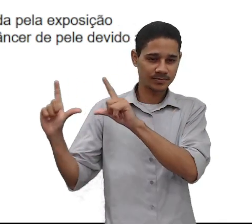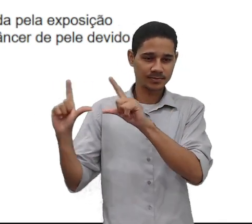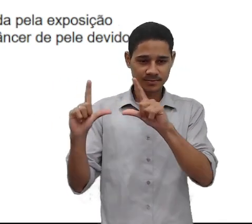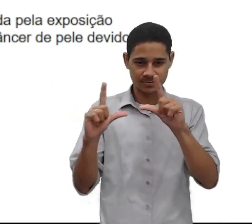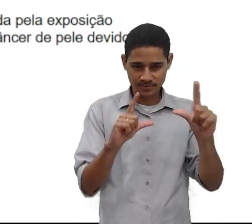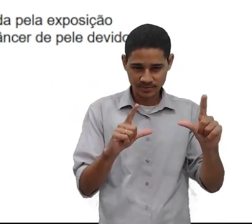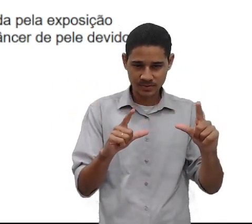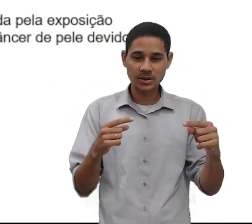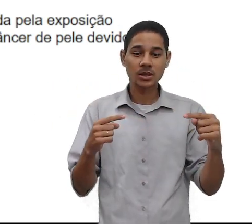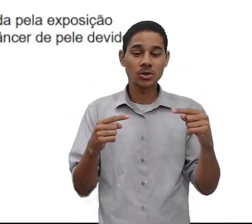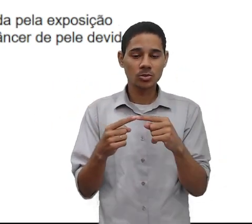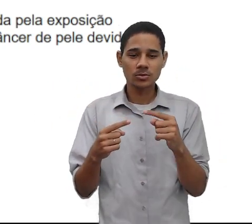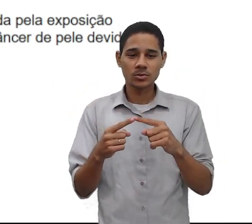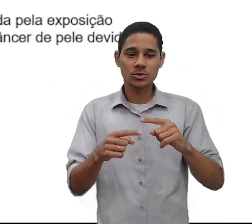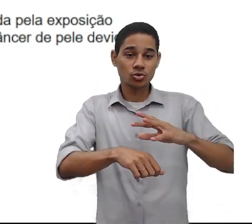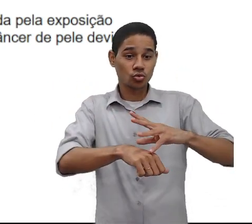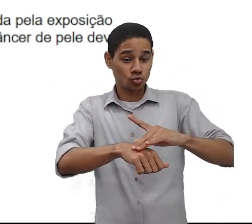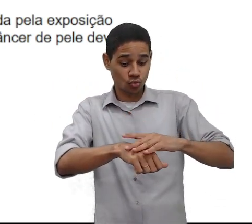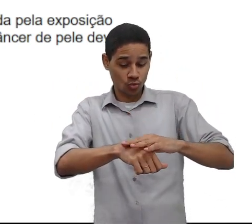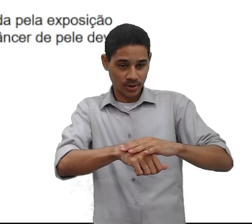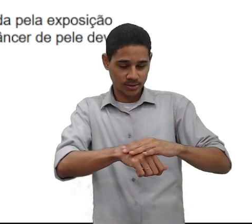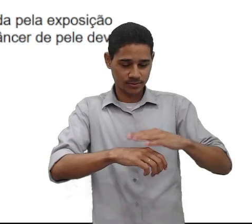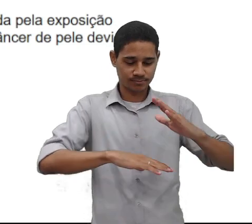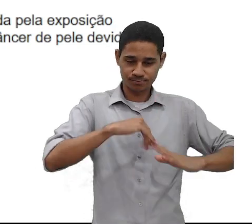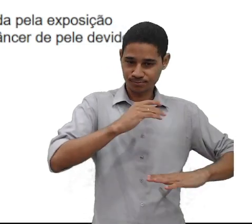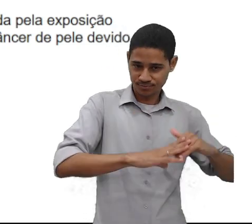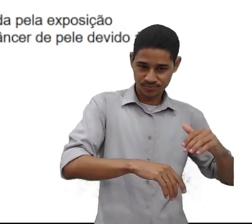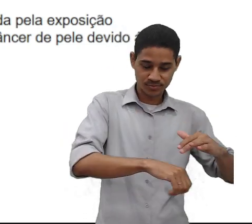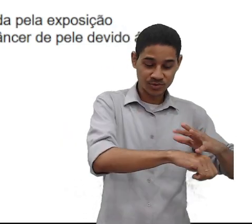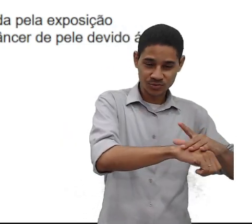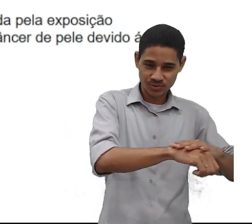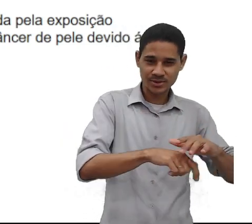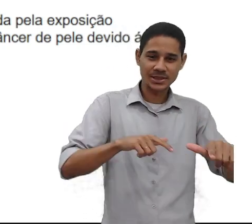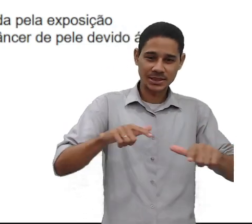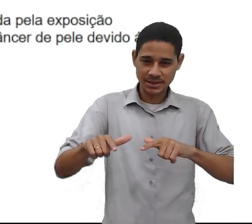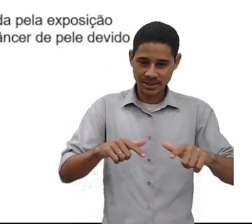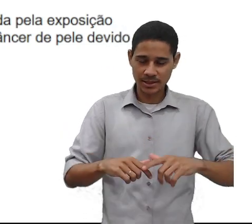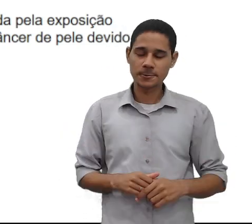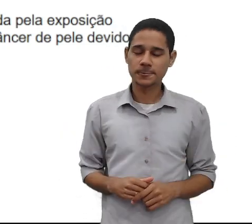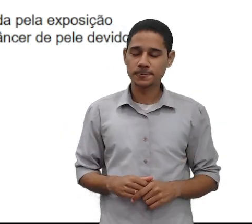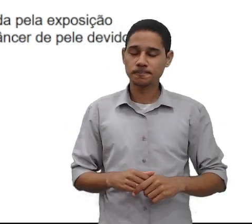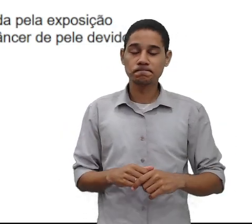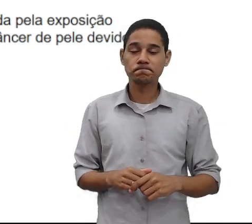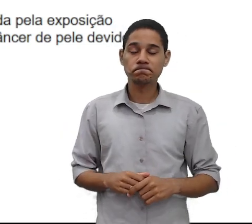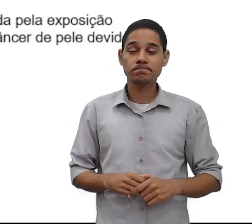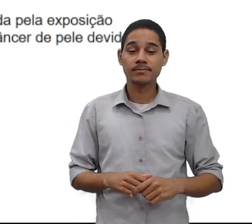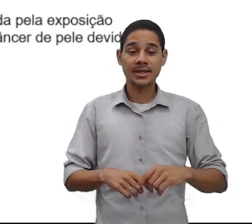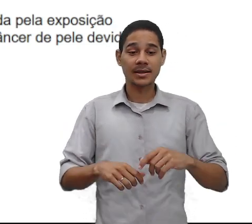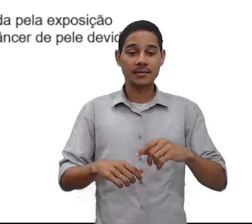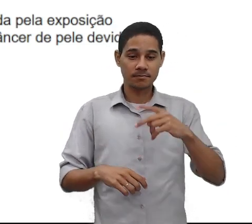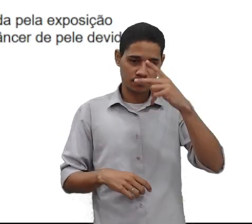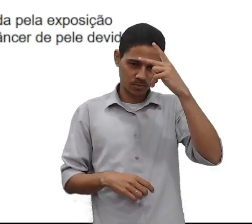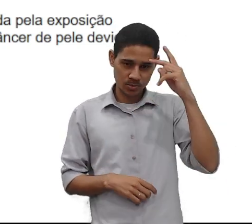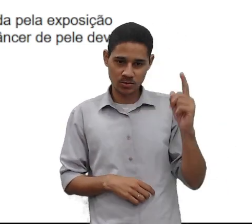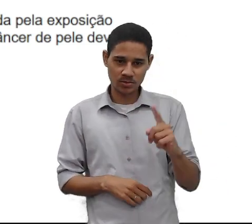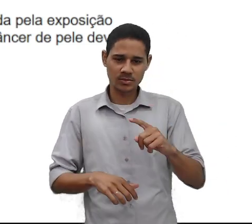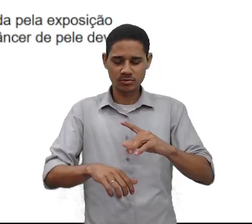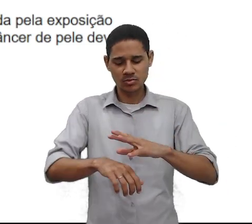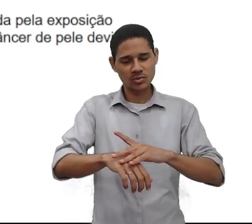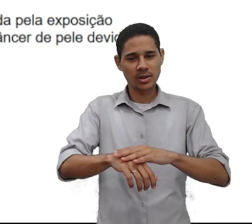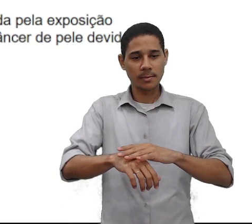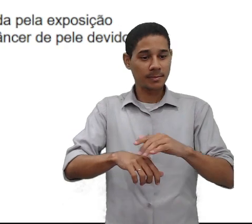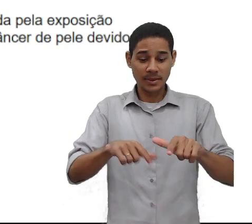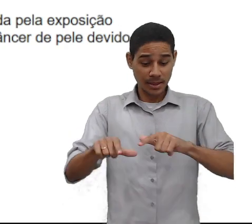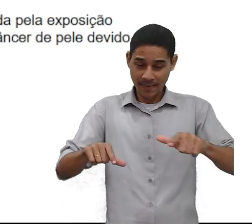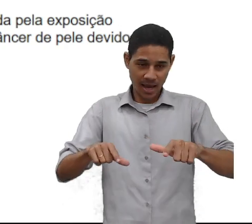doença profissional e doença do trabalho. O trabalhador que exerce seu trabalho em um escritório está